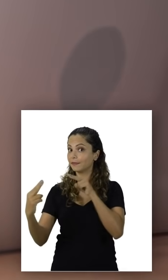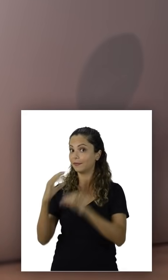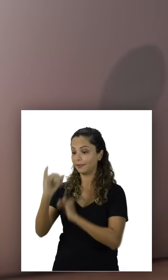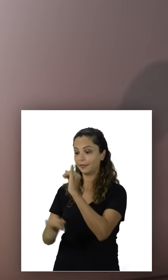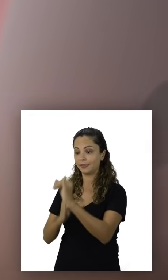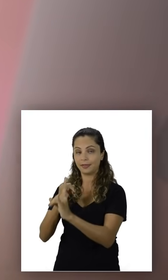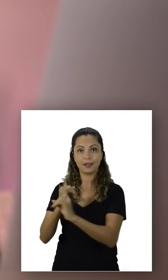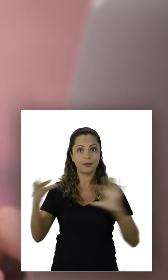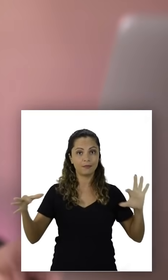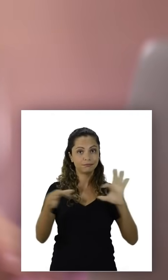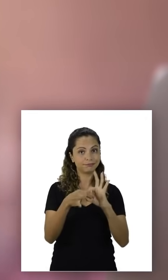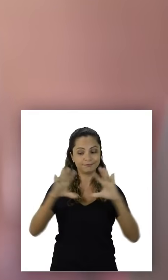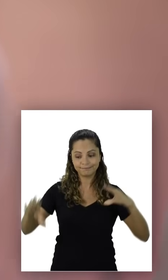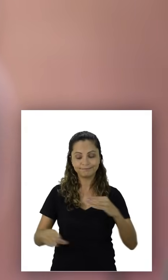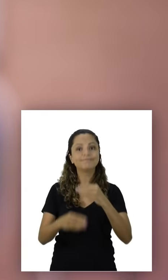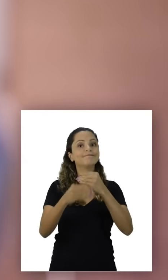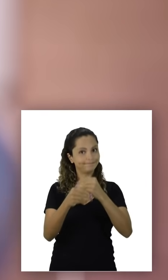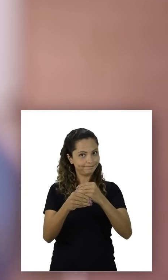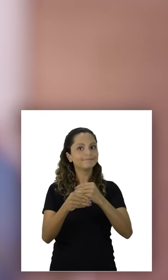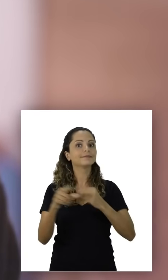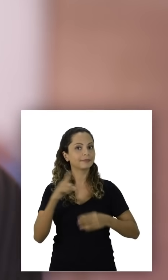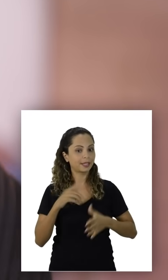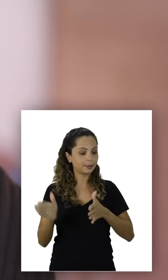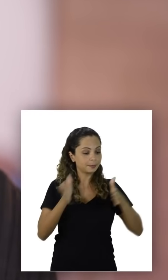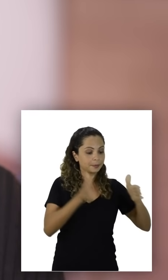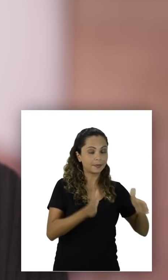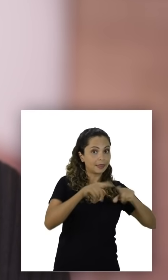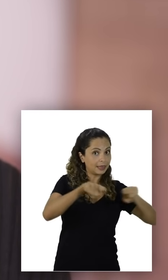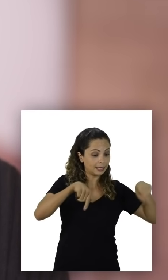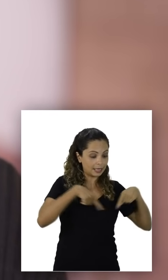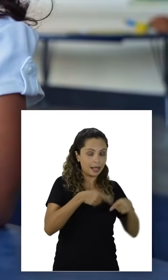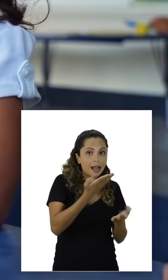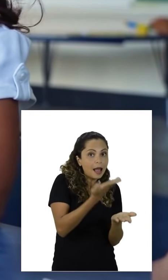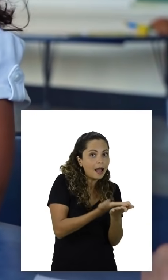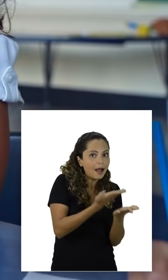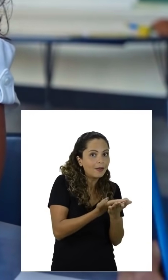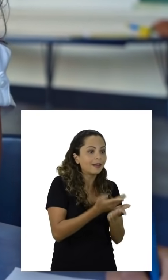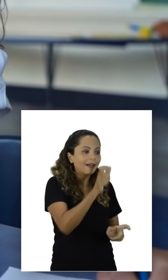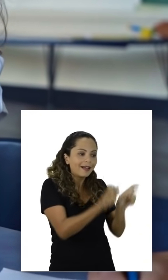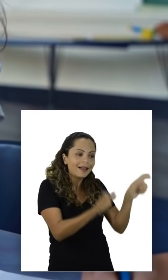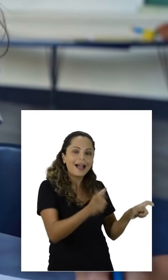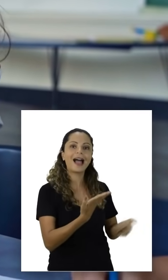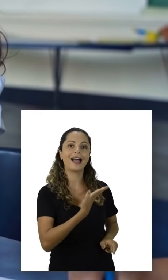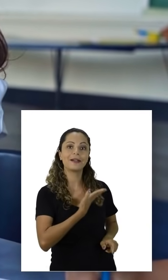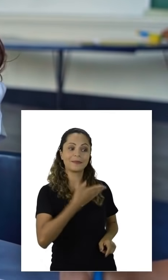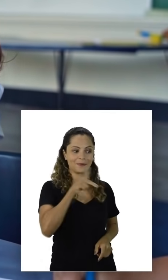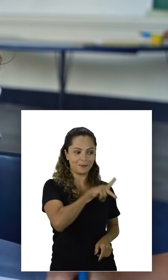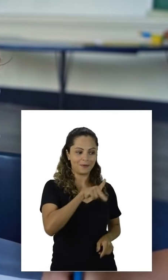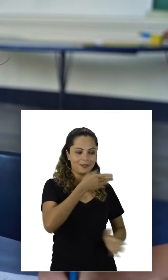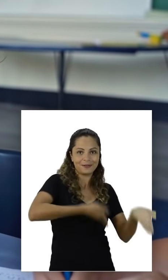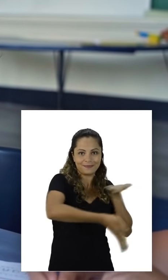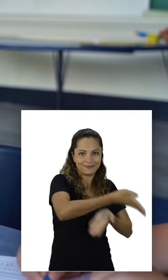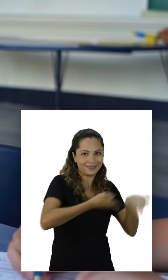um completando o outro. Parte do processo de aprendizagem se dá lá, na sala de aula, na interação com os colegas e com o